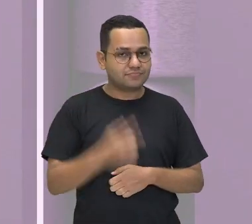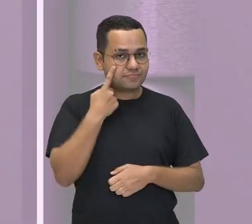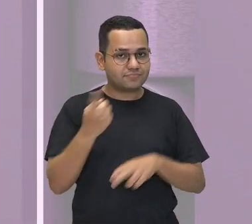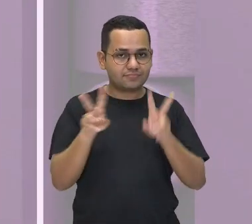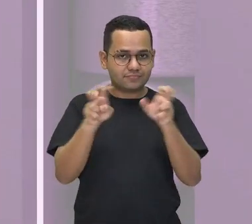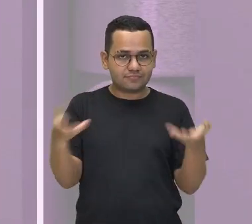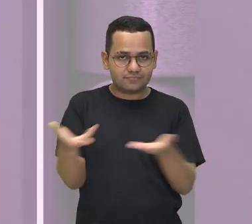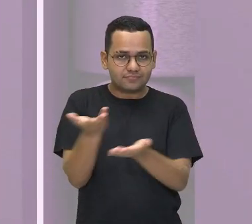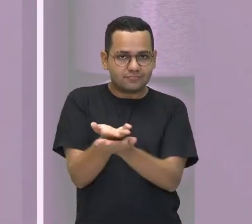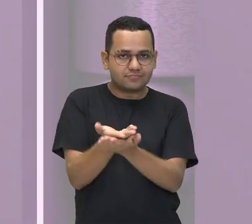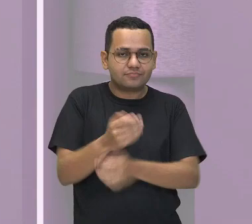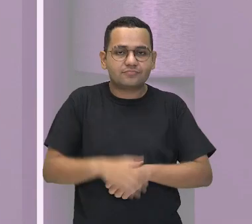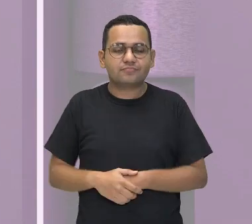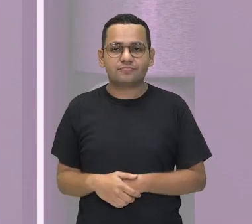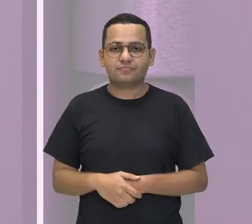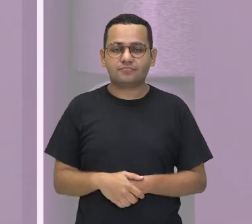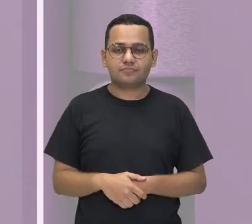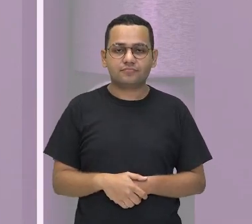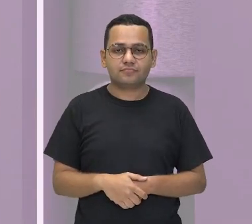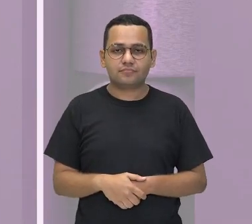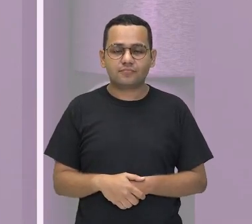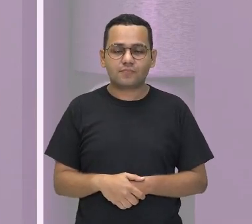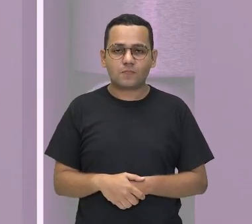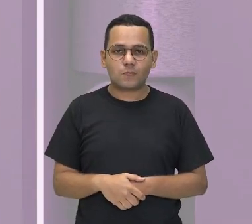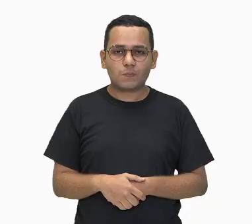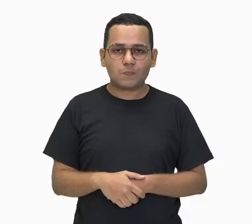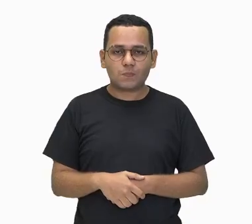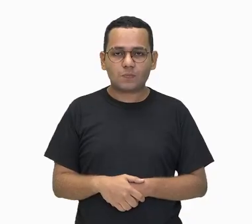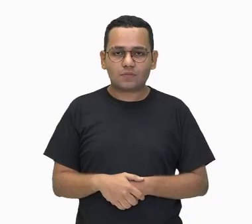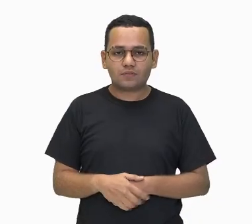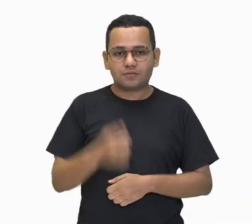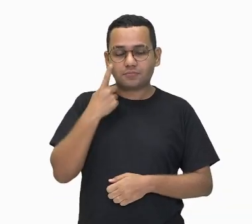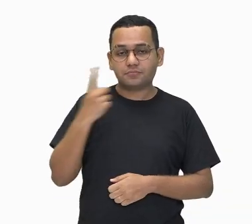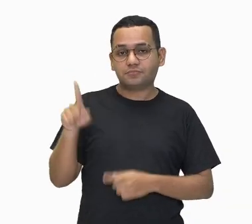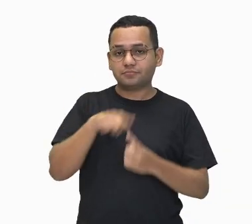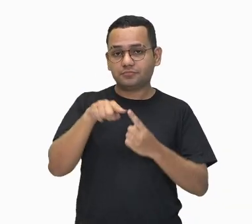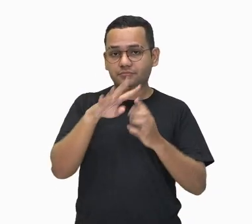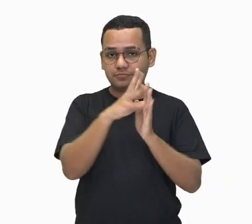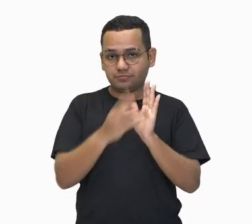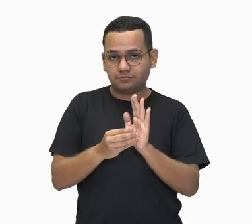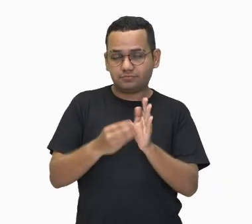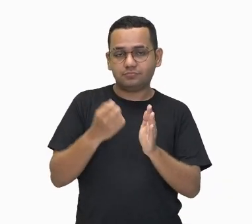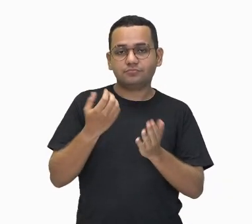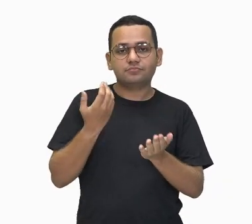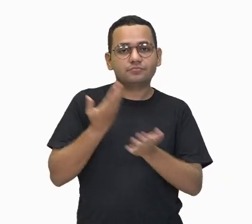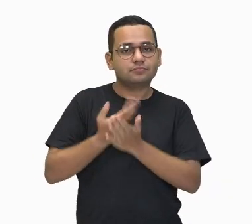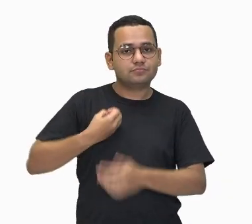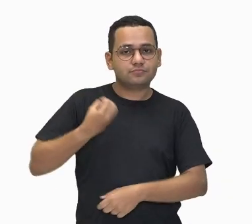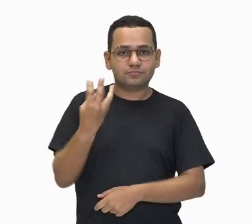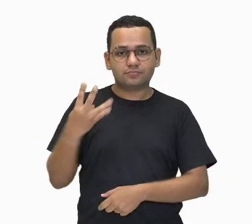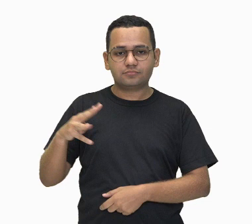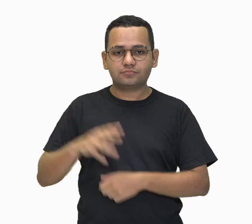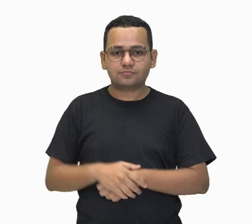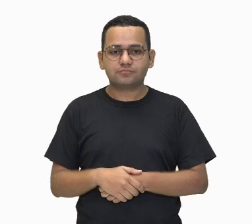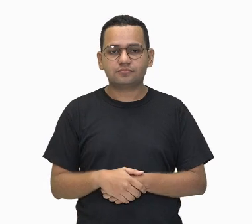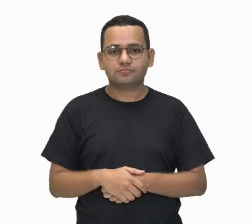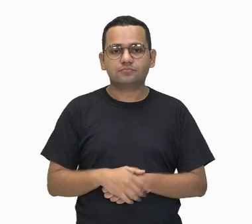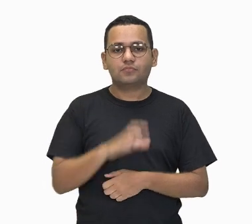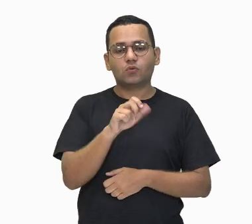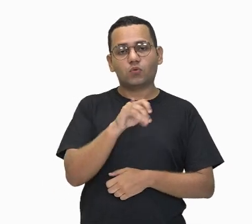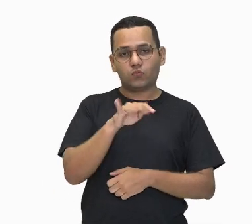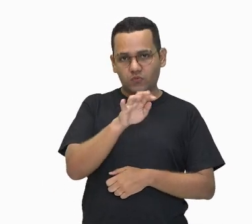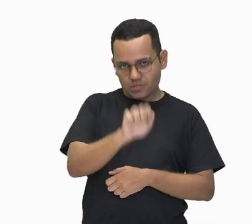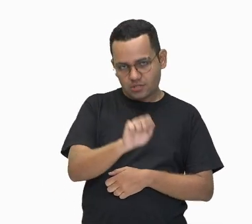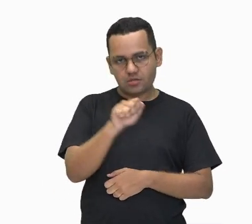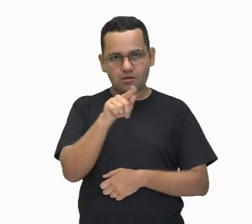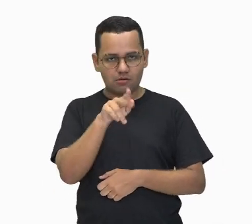você acompanhar junto comigo. Veja então o objeto de conhecimento da aula de número 43. Coeficiente angular